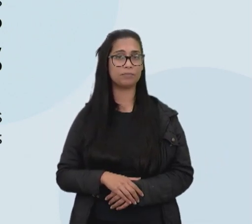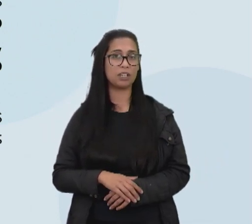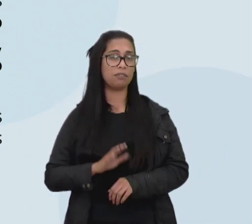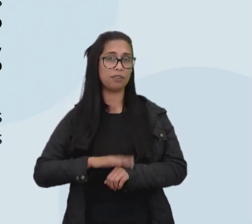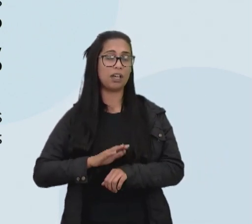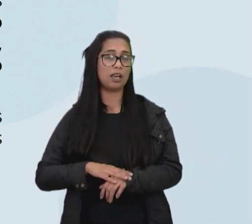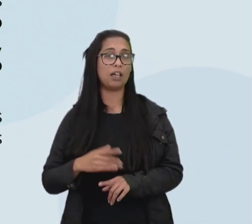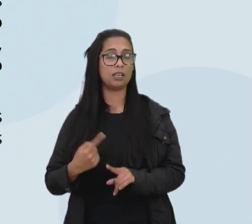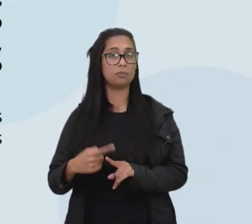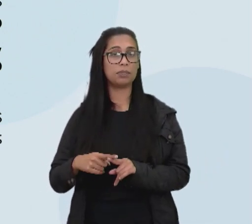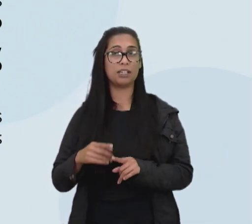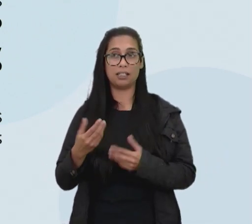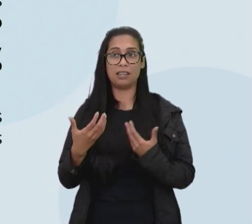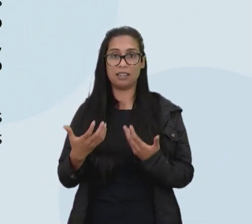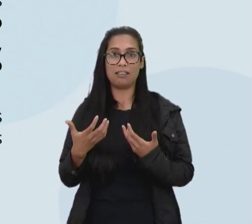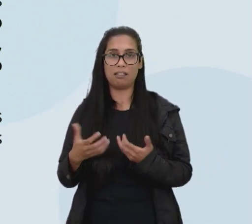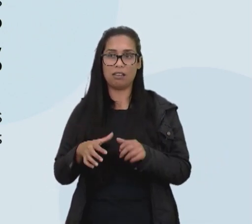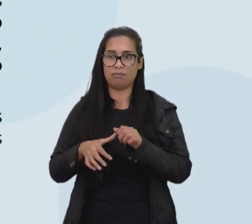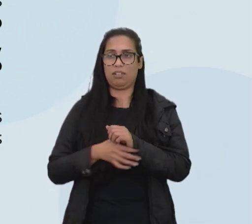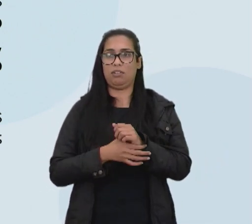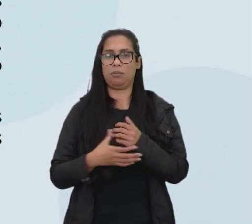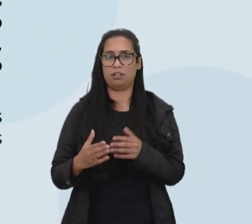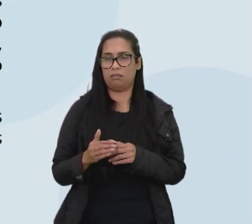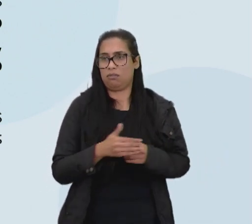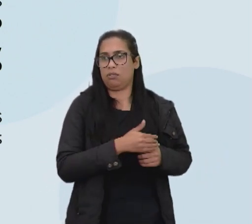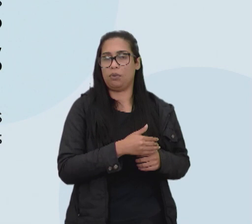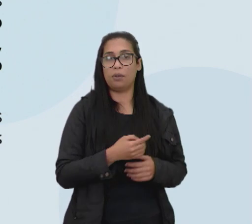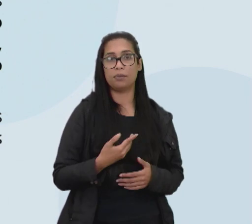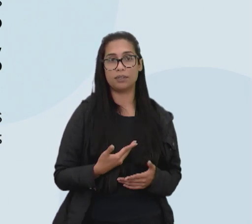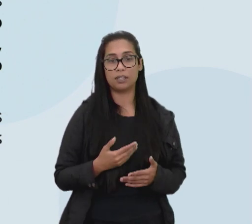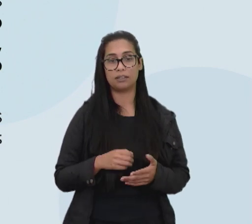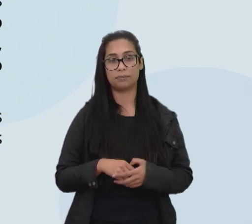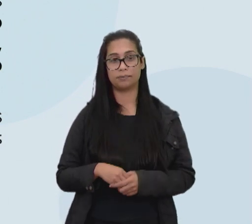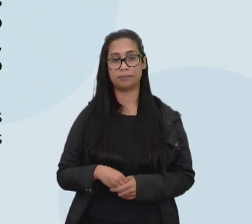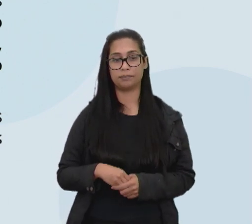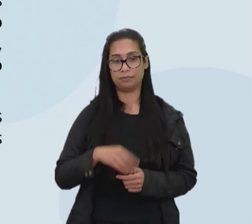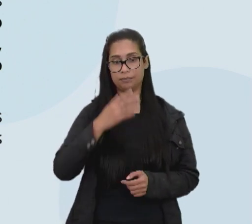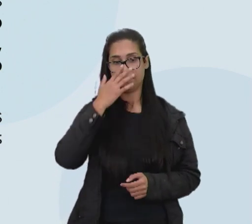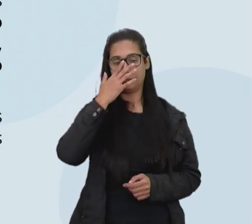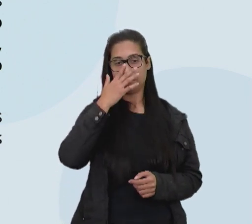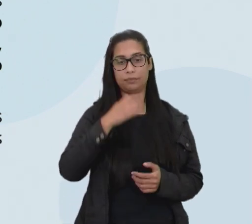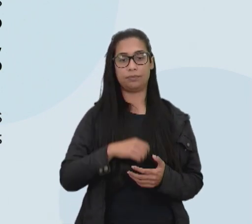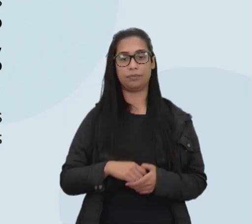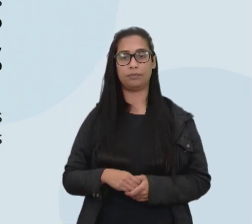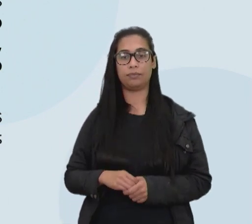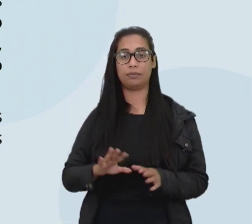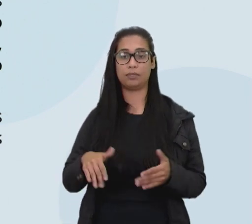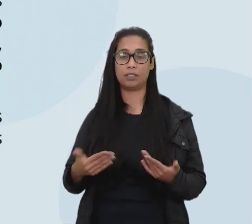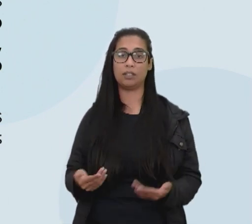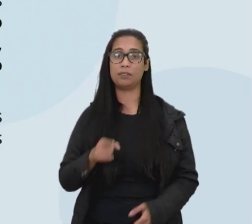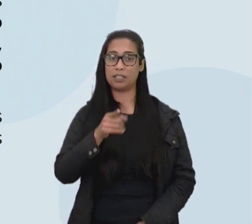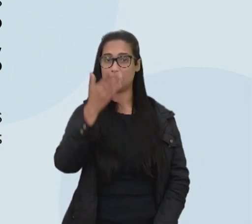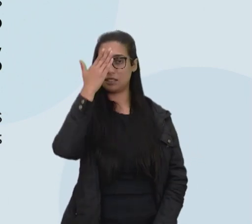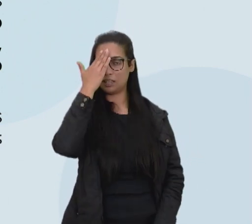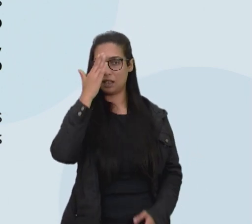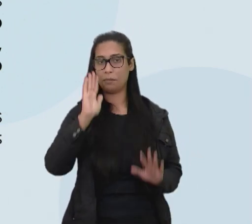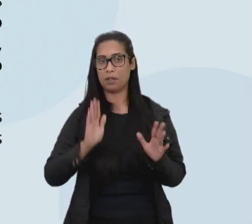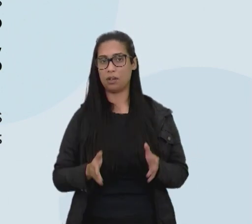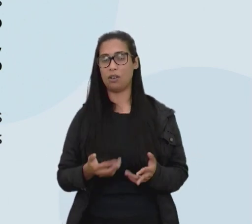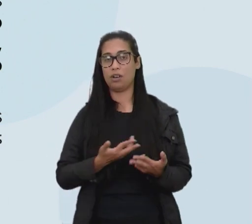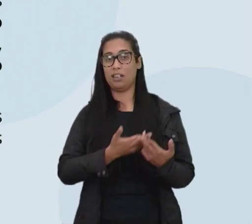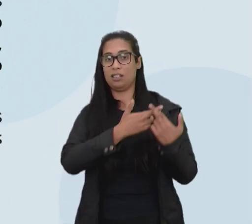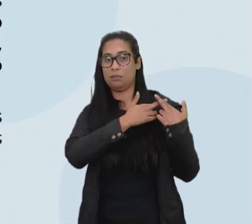face e pode se tornar violenta, né? E ali você tem a evidência, né, aqui da relevância do papel fundamental que as